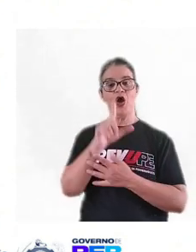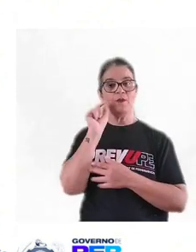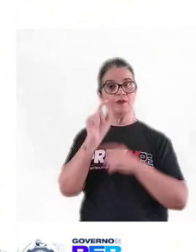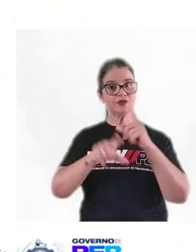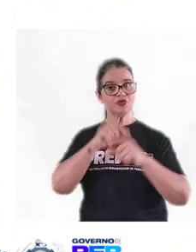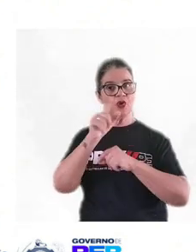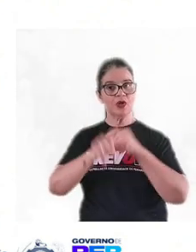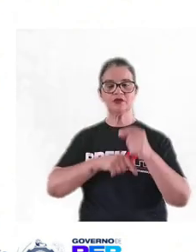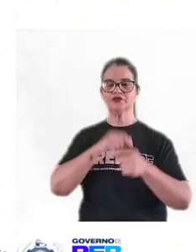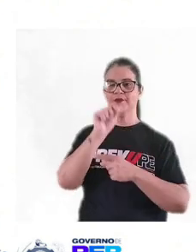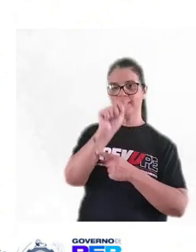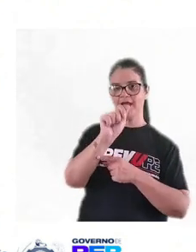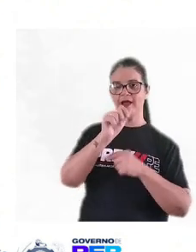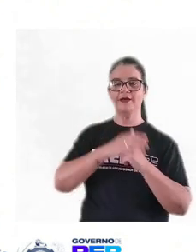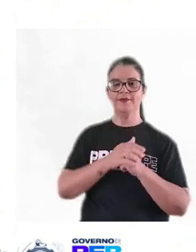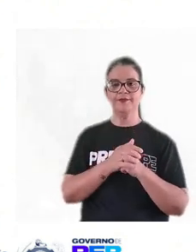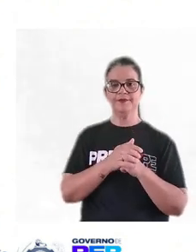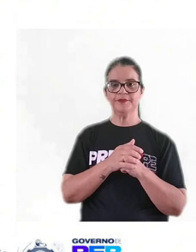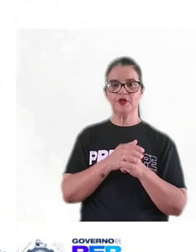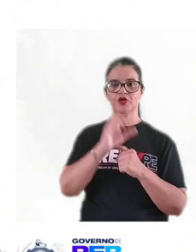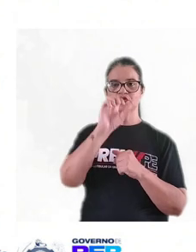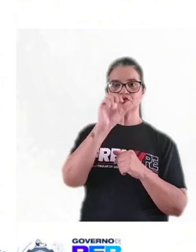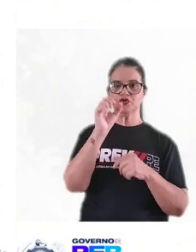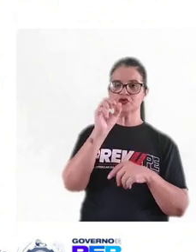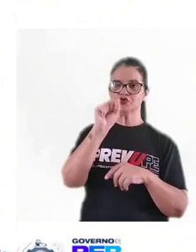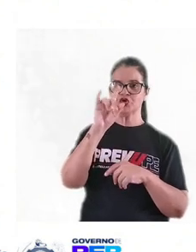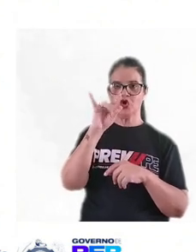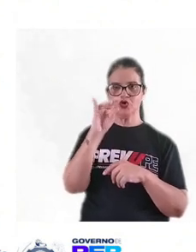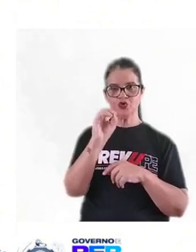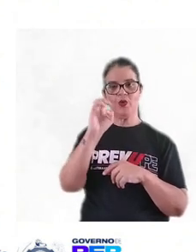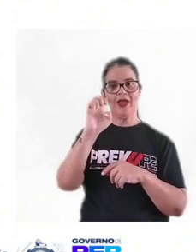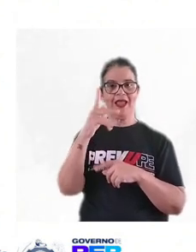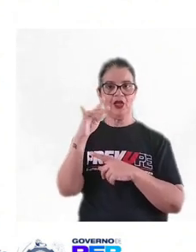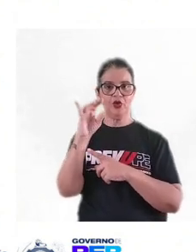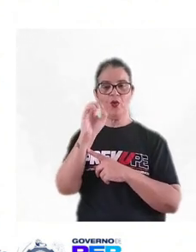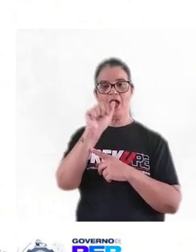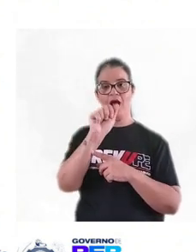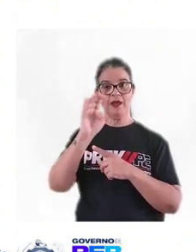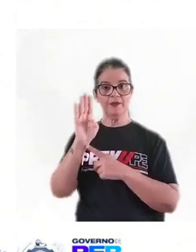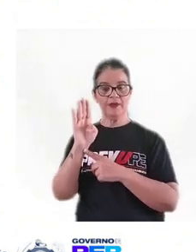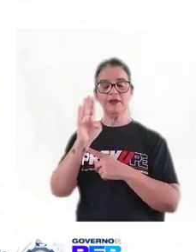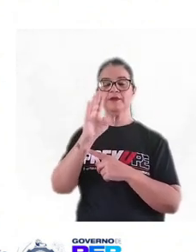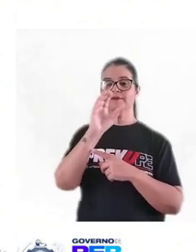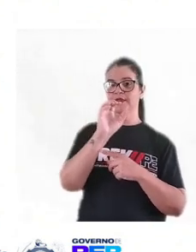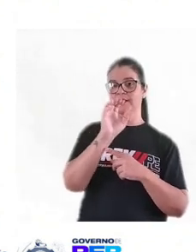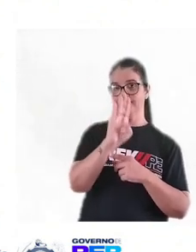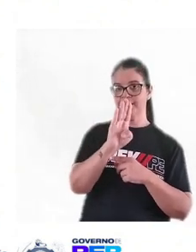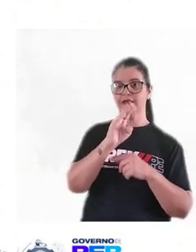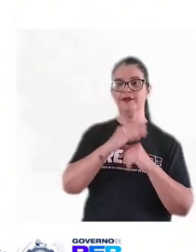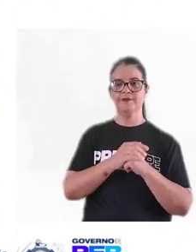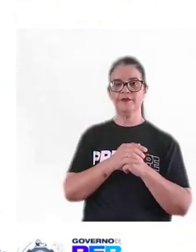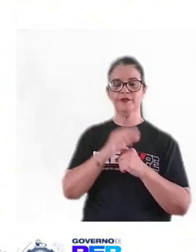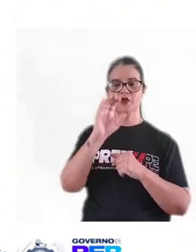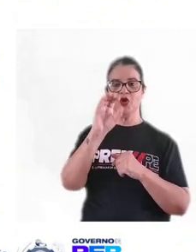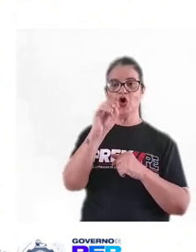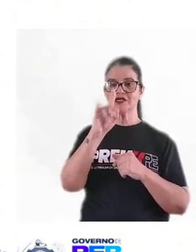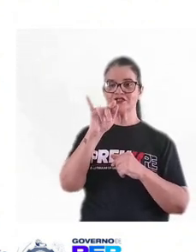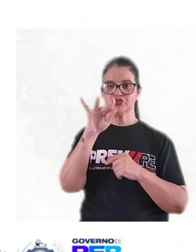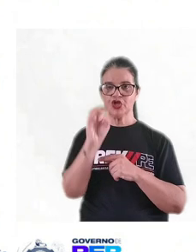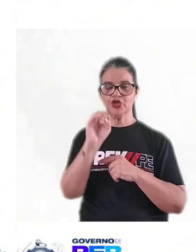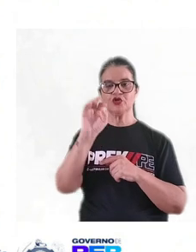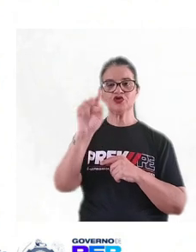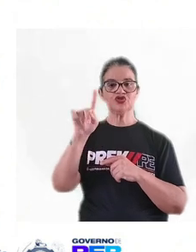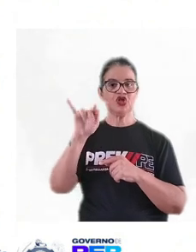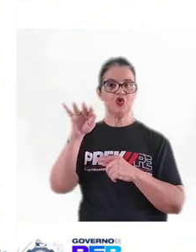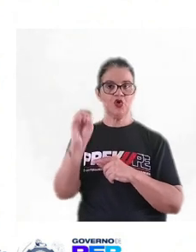opções A sódio e hélio para A e B B oxigênio e